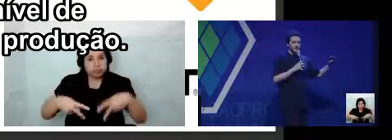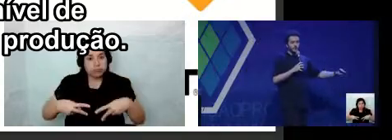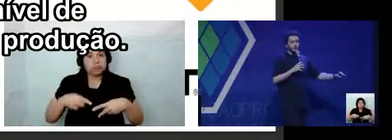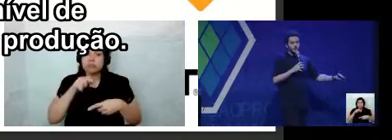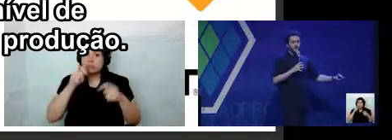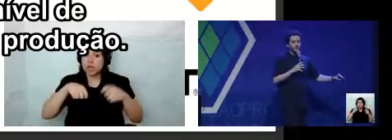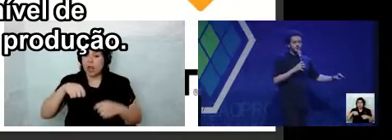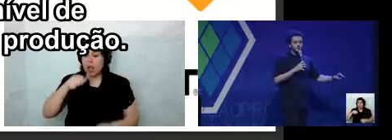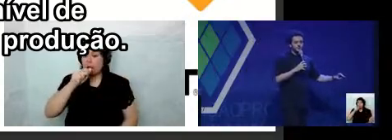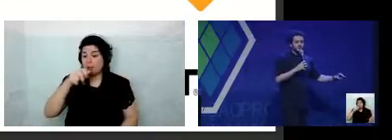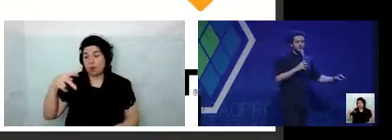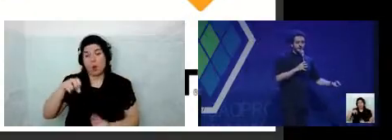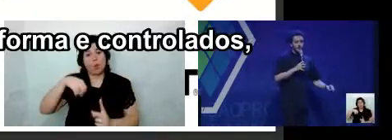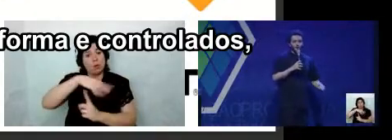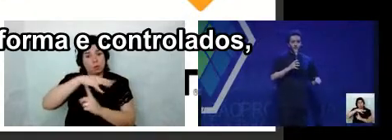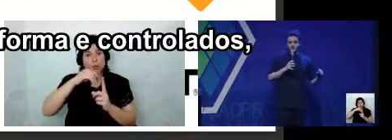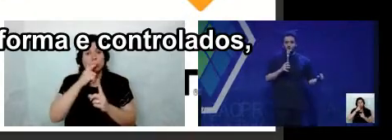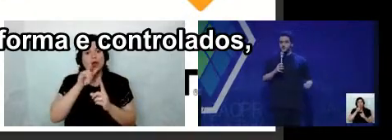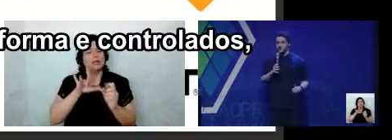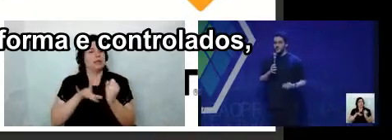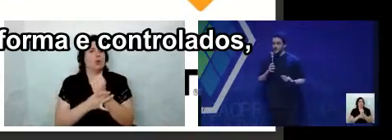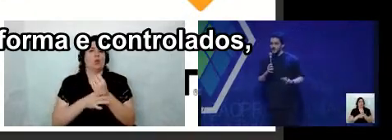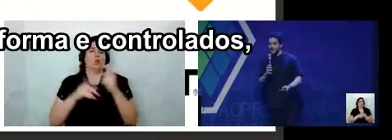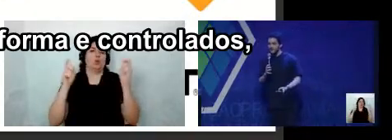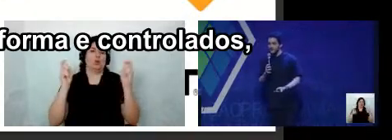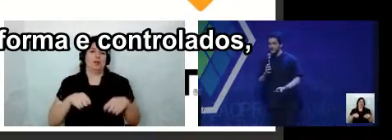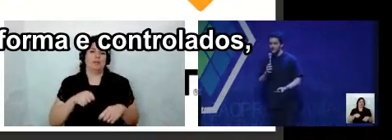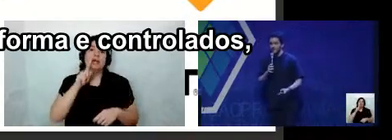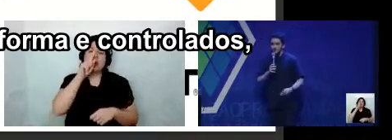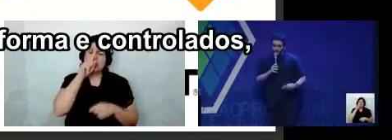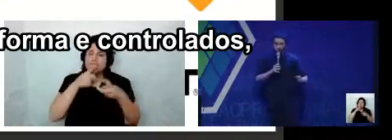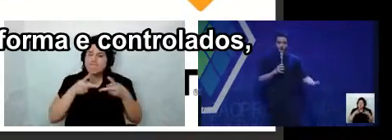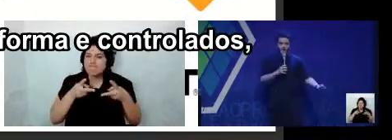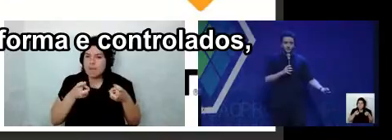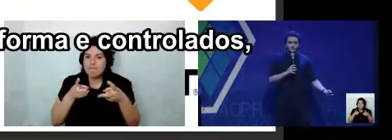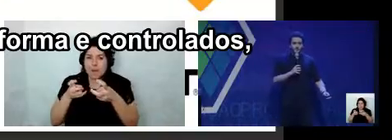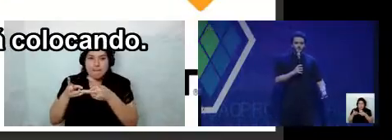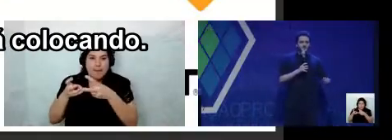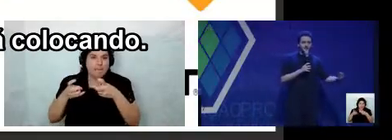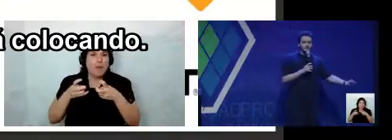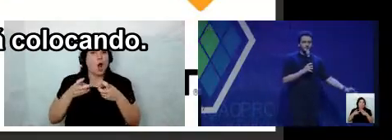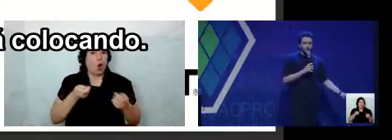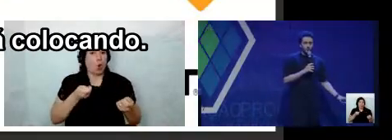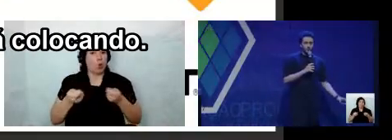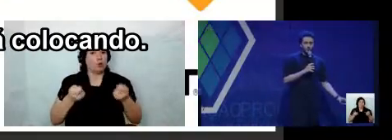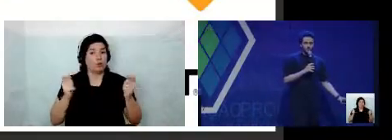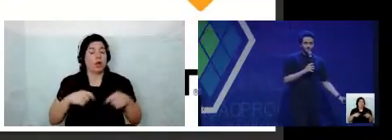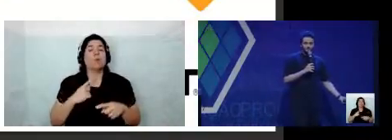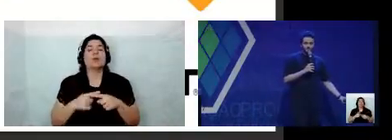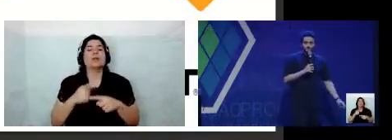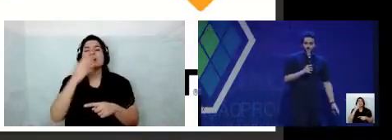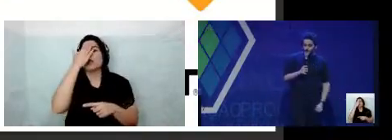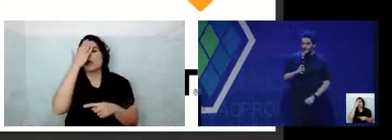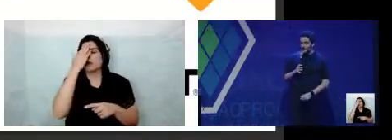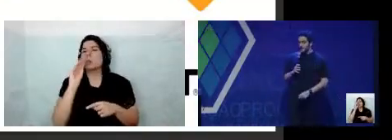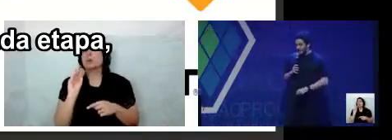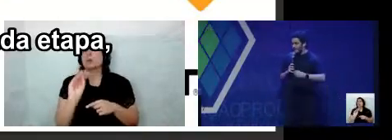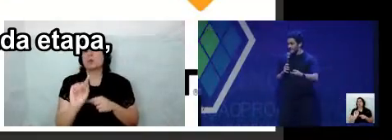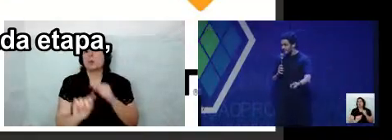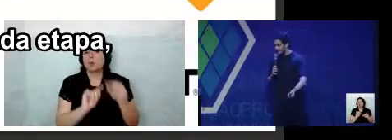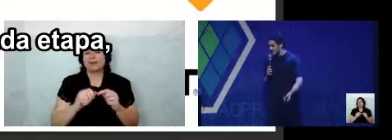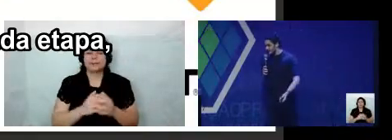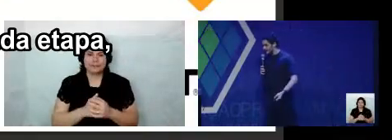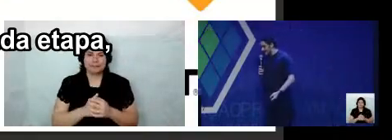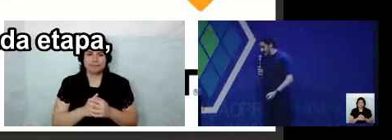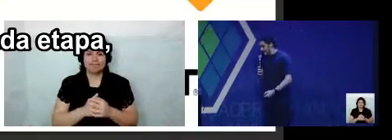qualidade para ser colocado em produção. Então, os riscos serão mitigados, de certa forma, e controlados, porque você sabe o que você está colocando. Só